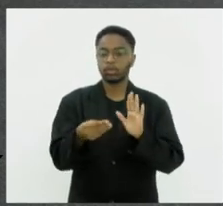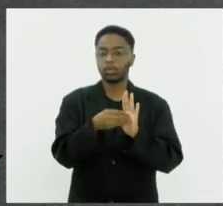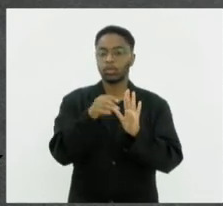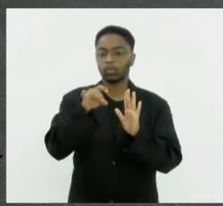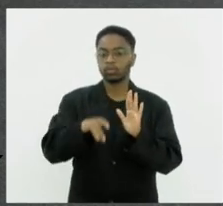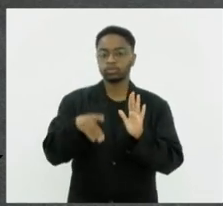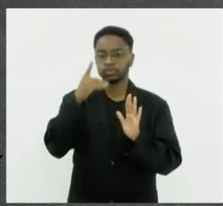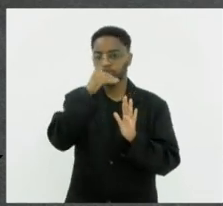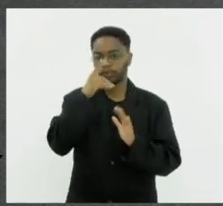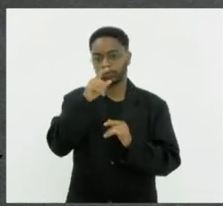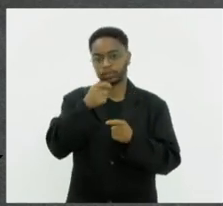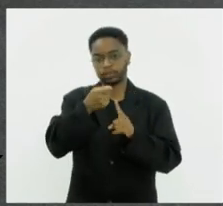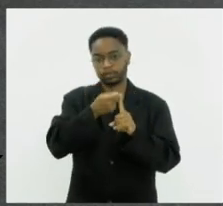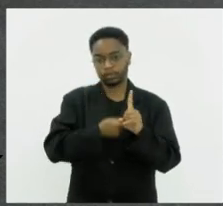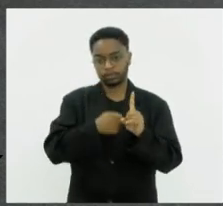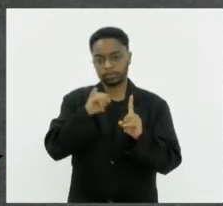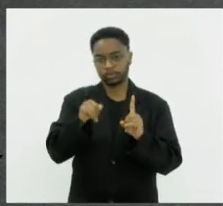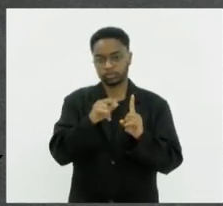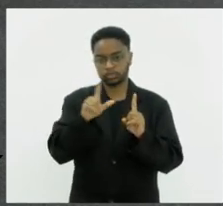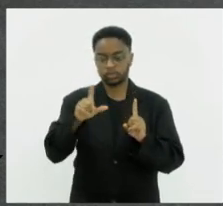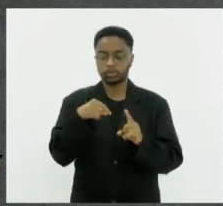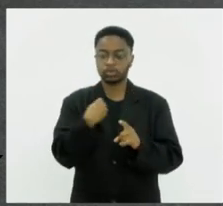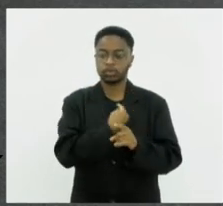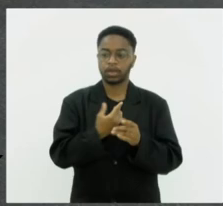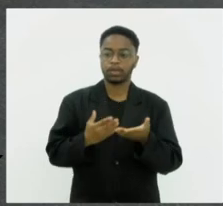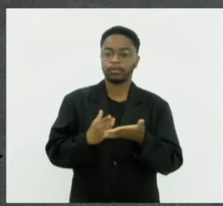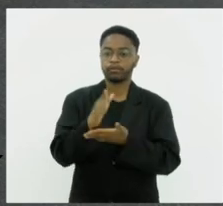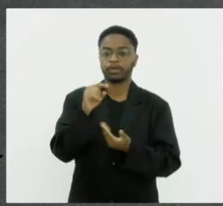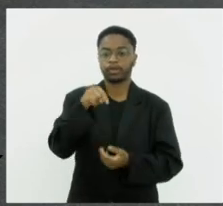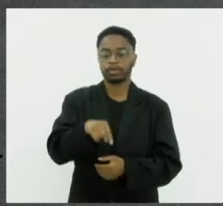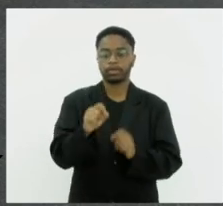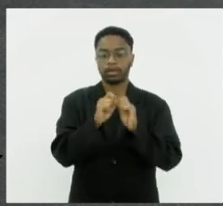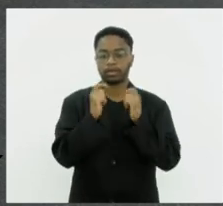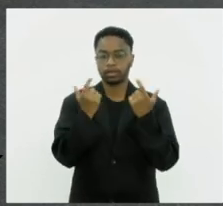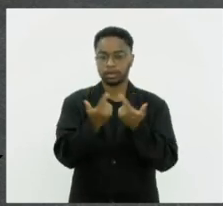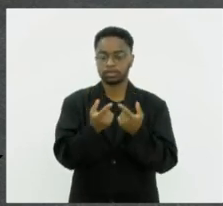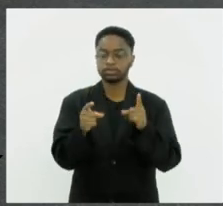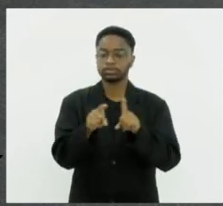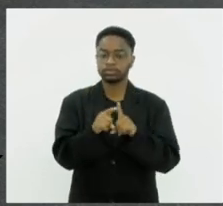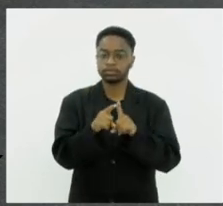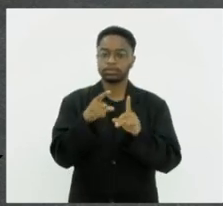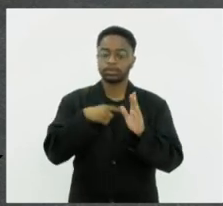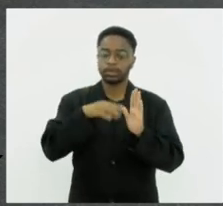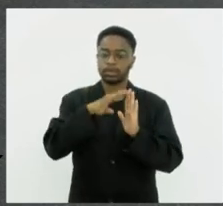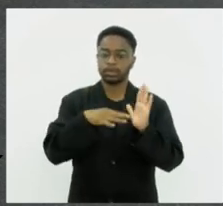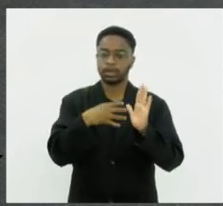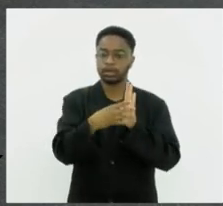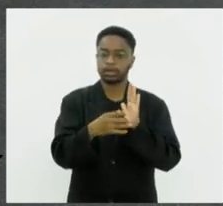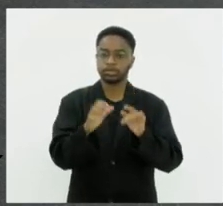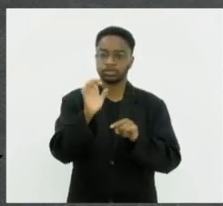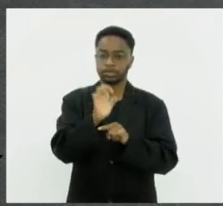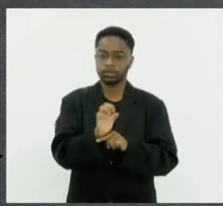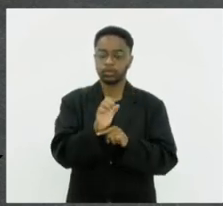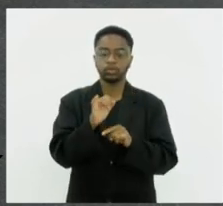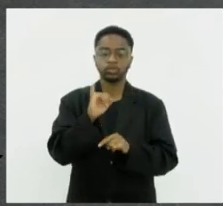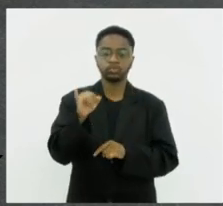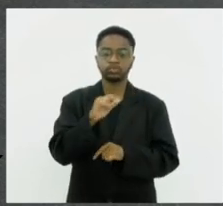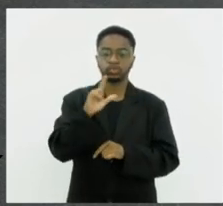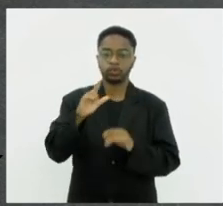do mês de julho. Nós aprovamos aqui nessa casa, também no calendário estadual, o Julho das